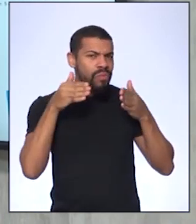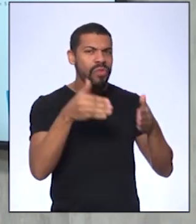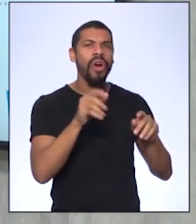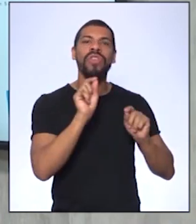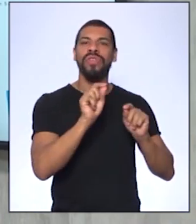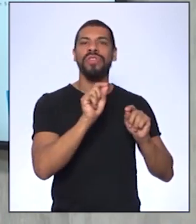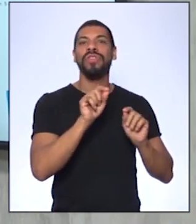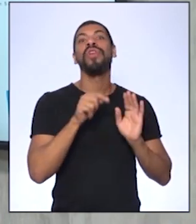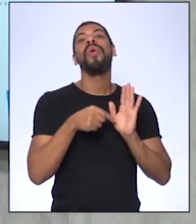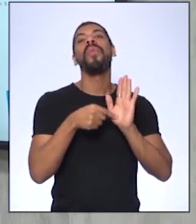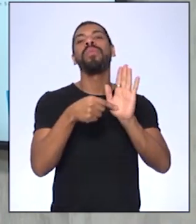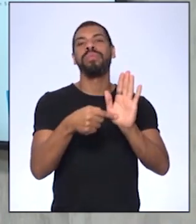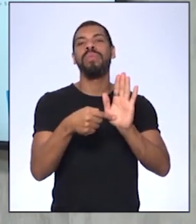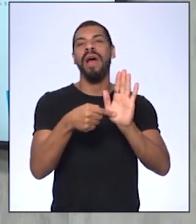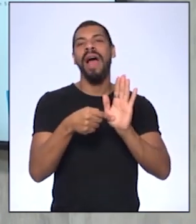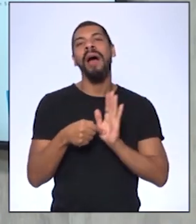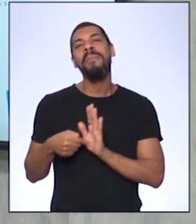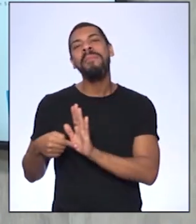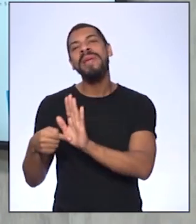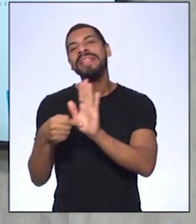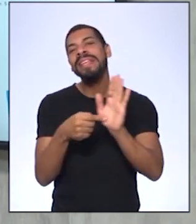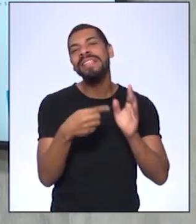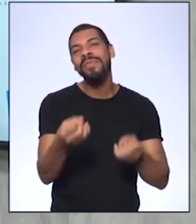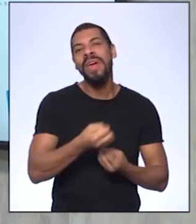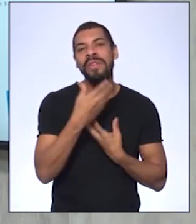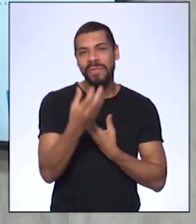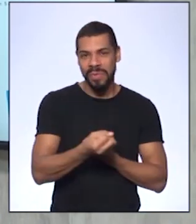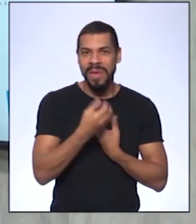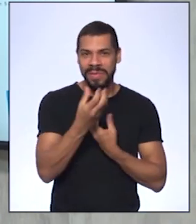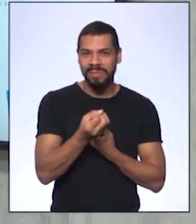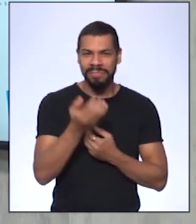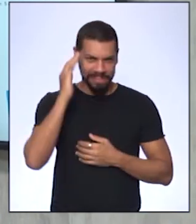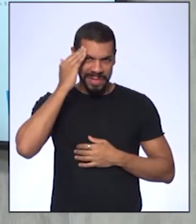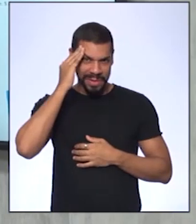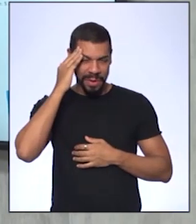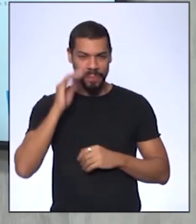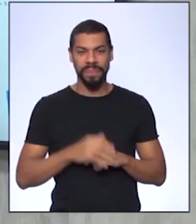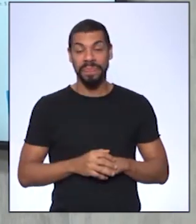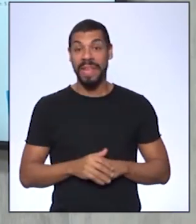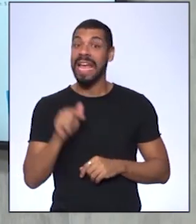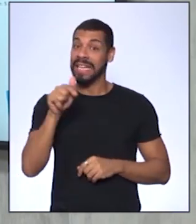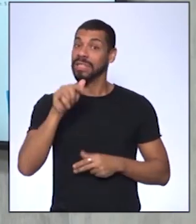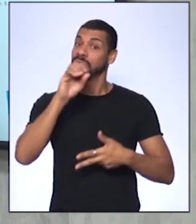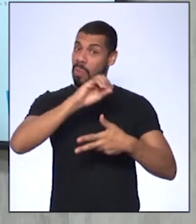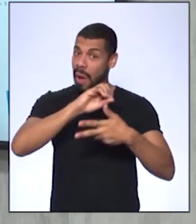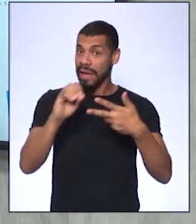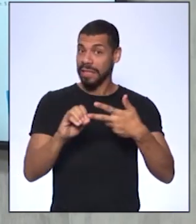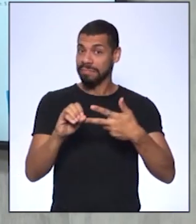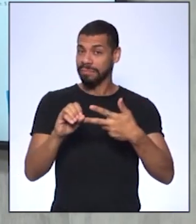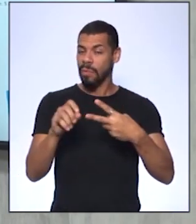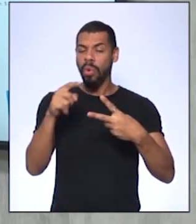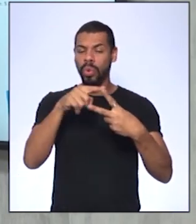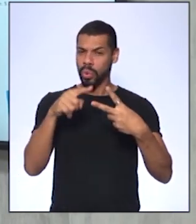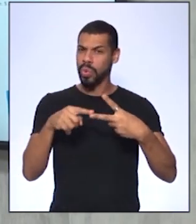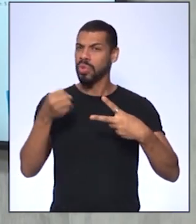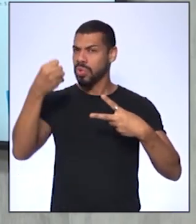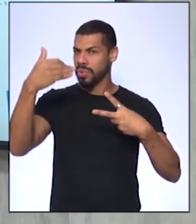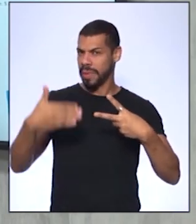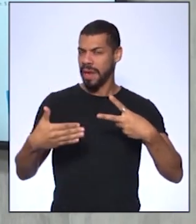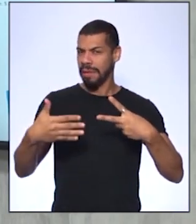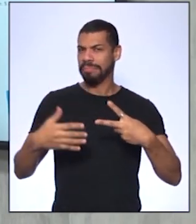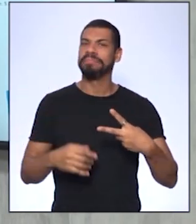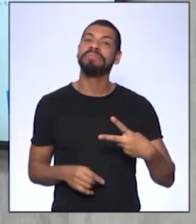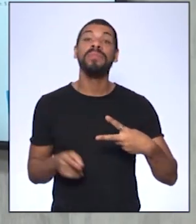pautada apenas na apresentação da informação. Viu como é que funciona? Isso é Enem. Duas coisas que eu aqui gostaria de